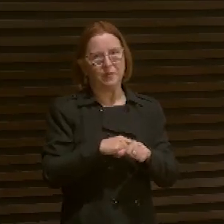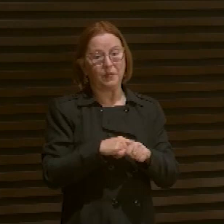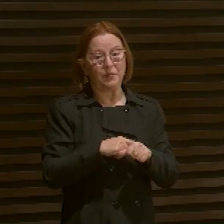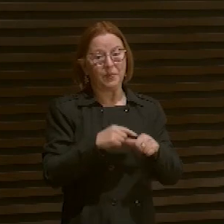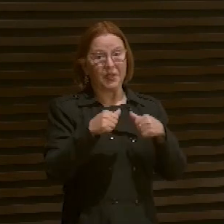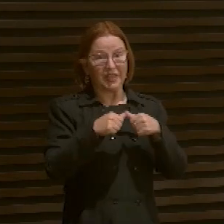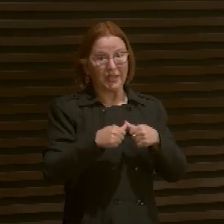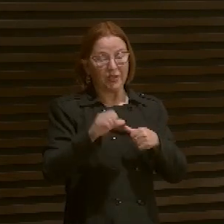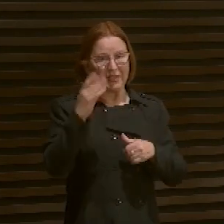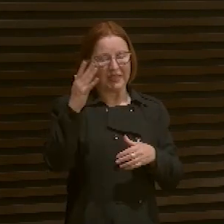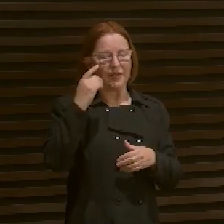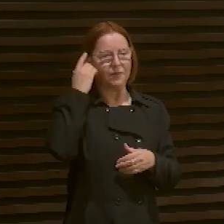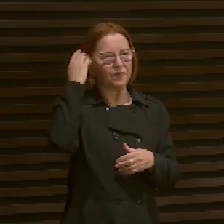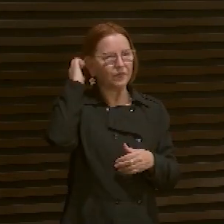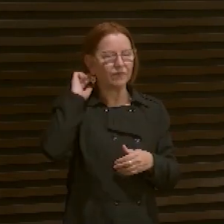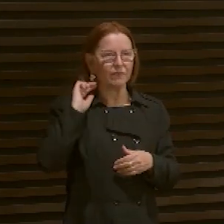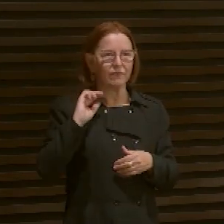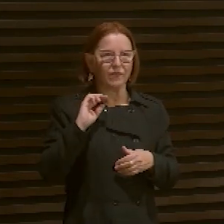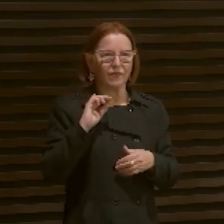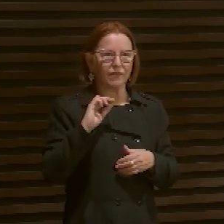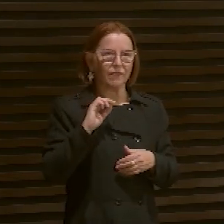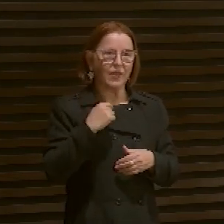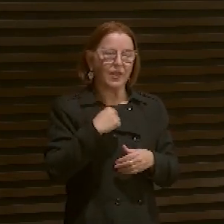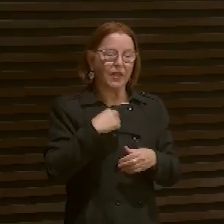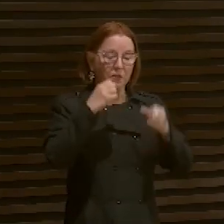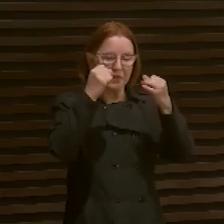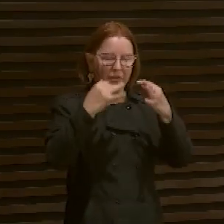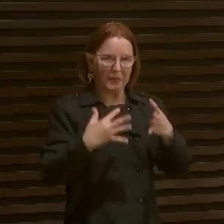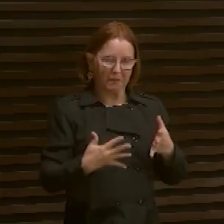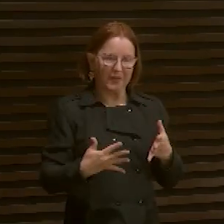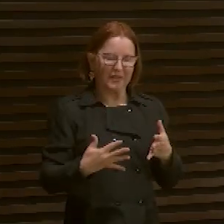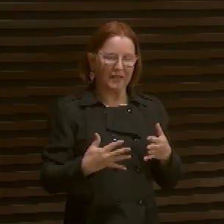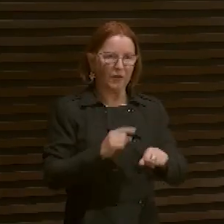Eu vou dar para vocês rapidamente o contexto histórico em que essa passagem